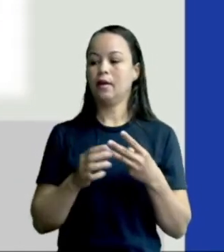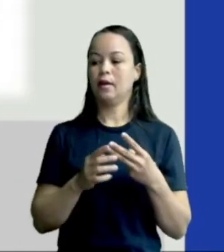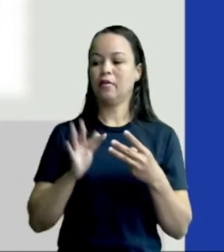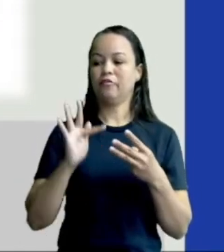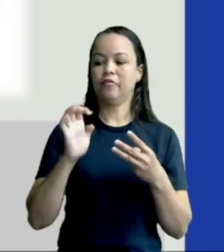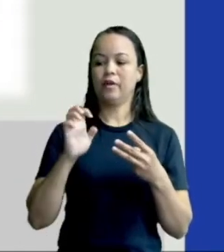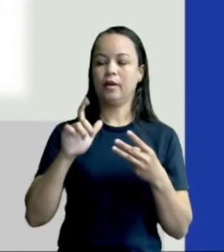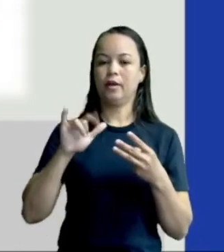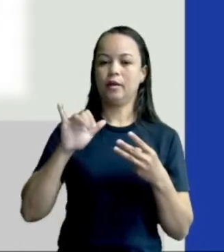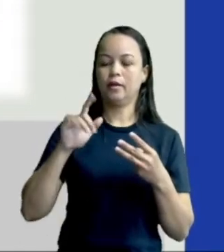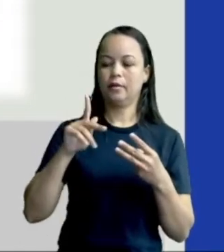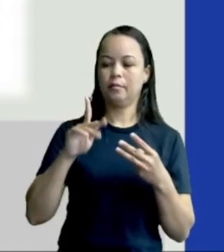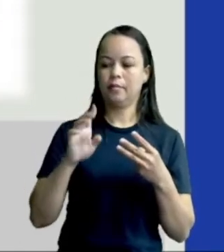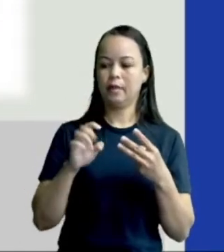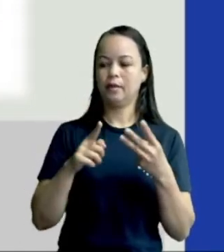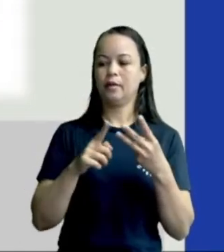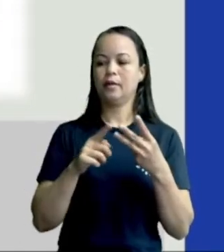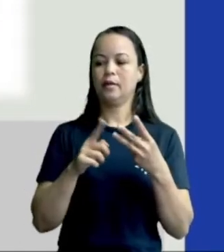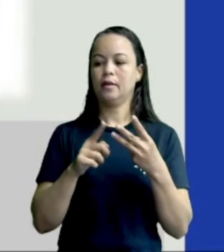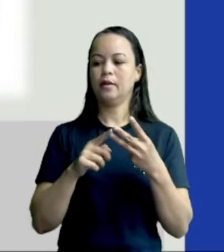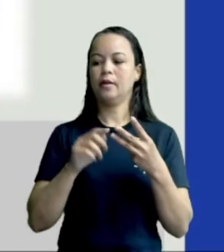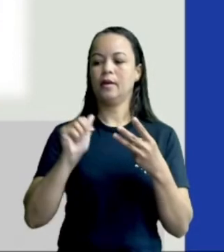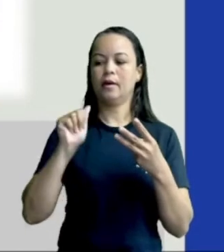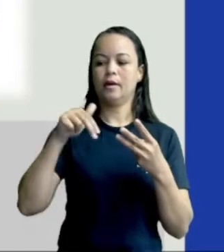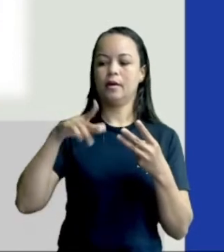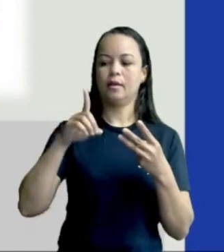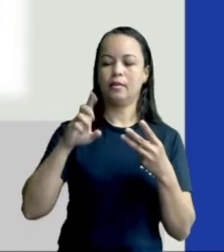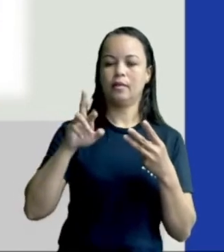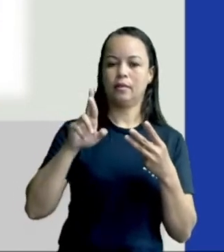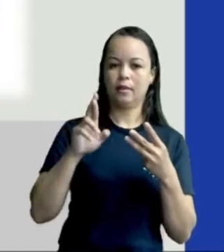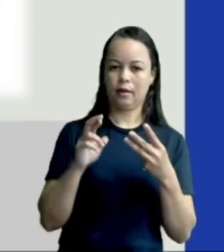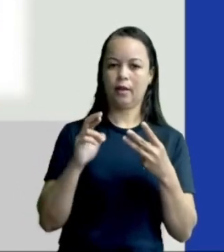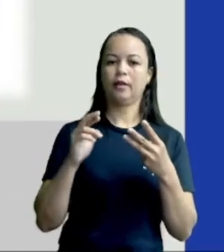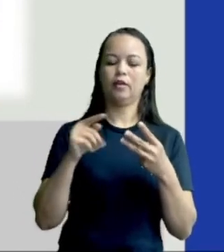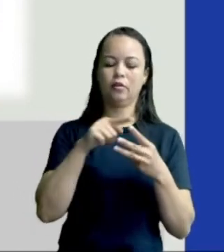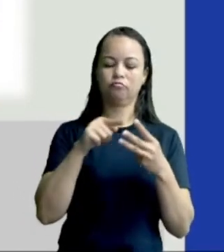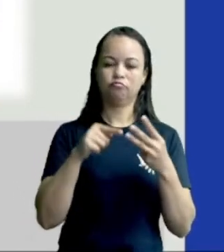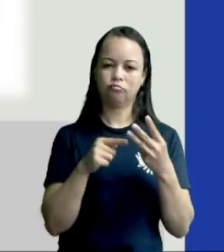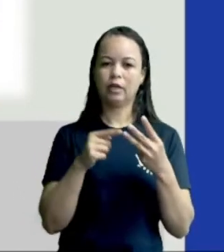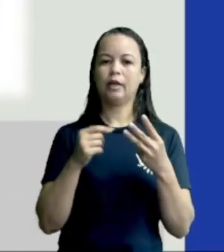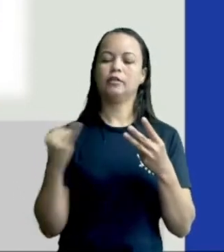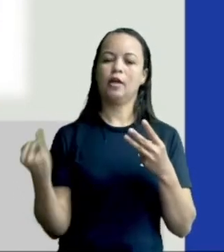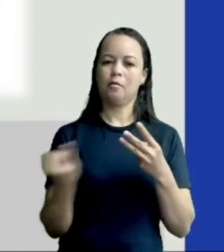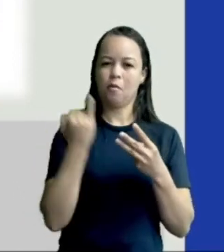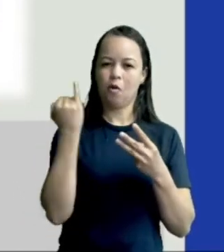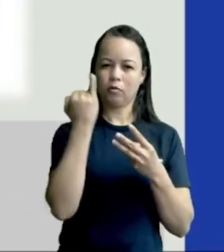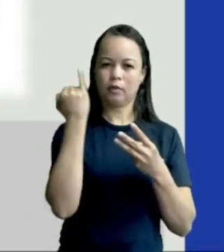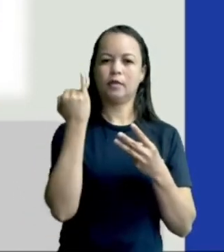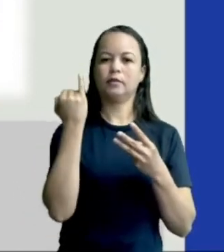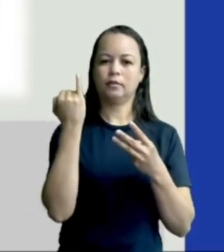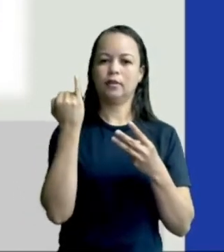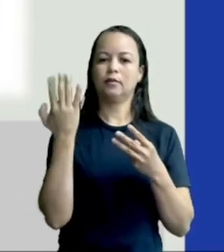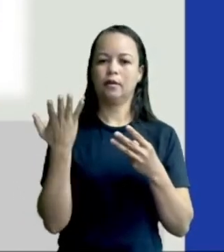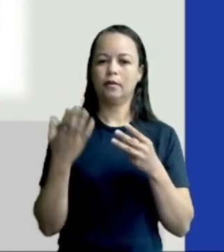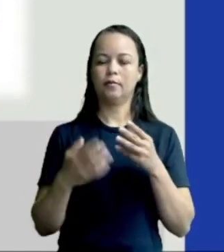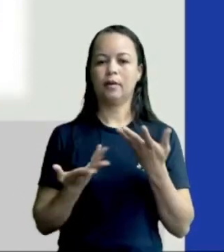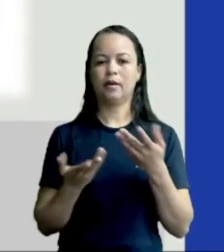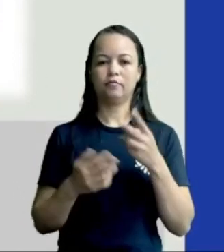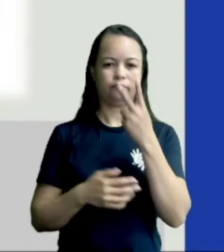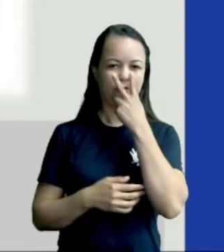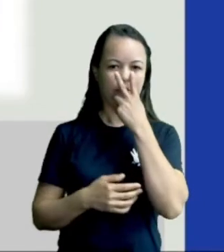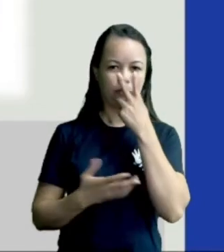que teve um marco histórico, cultural e de extrema importância para a vitória de Santo Antão.